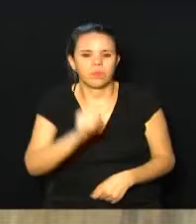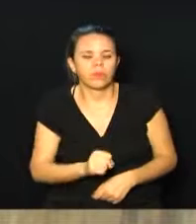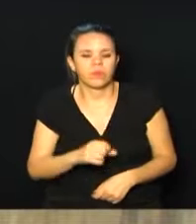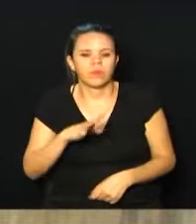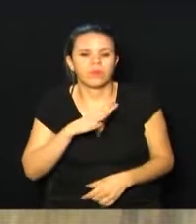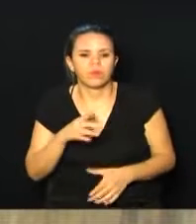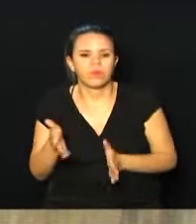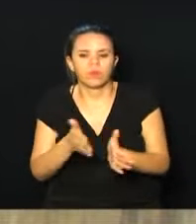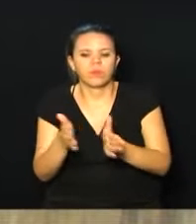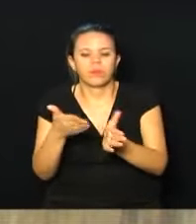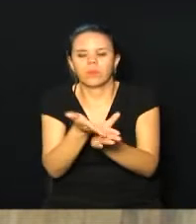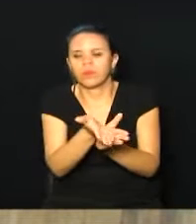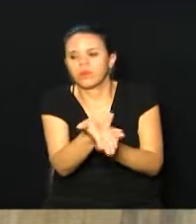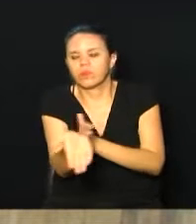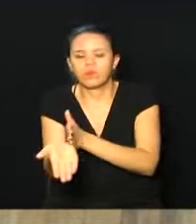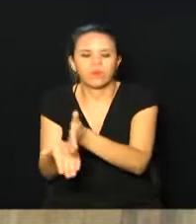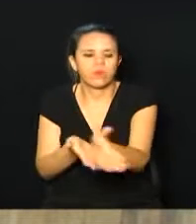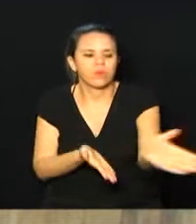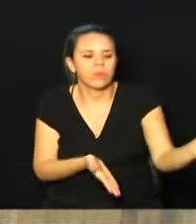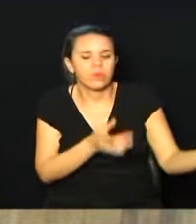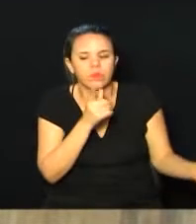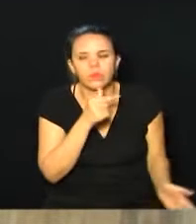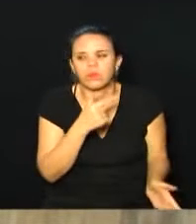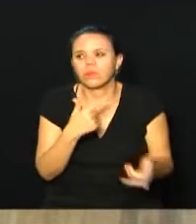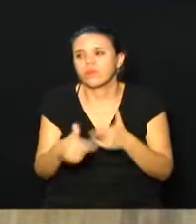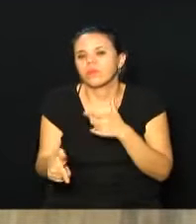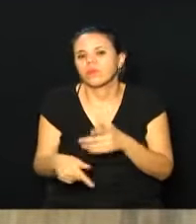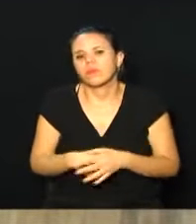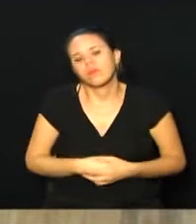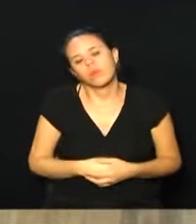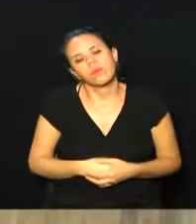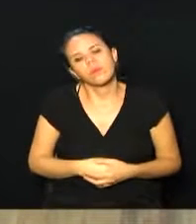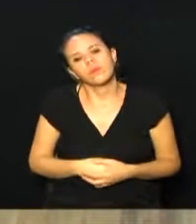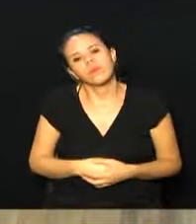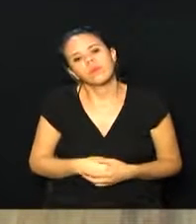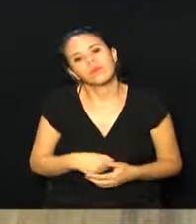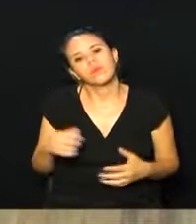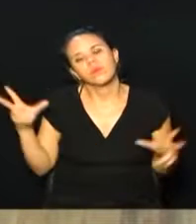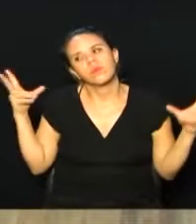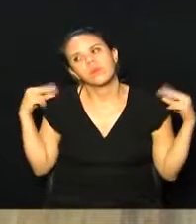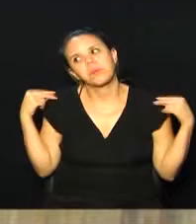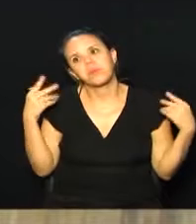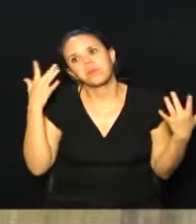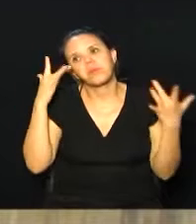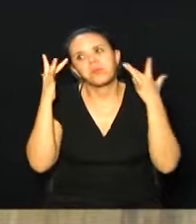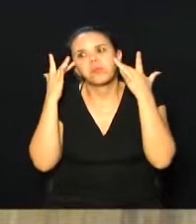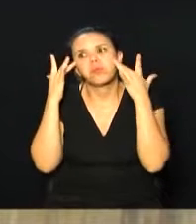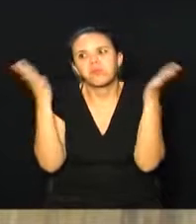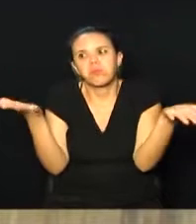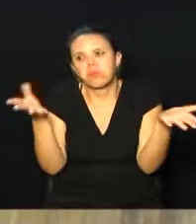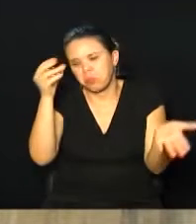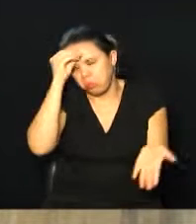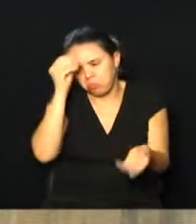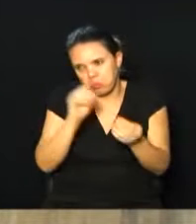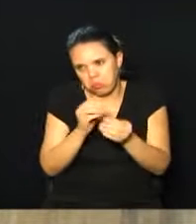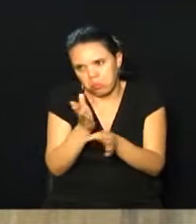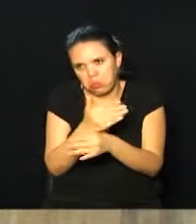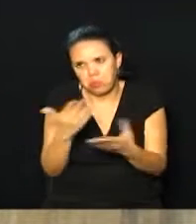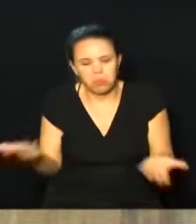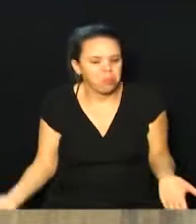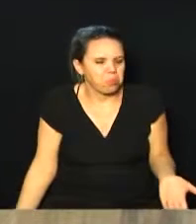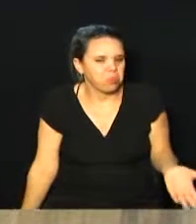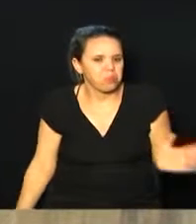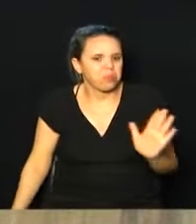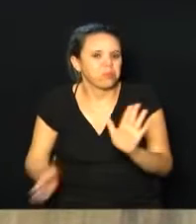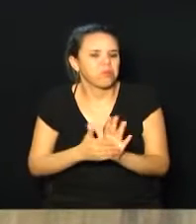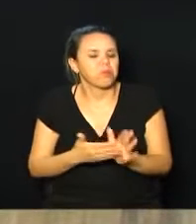que desviar, onde tem, porque muitas vezes pega o motorista despreparado. Essa é uma proposta, mas eu